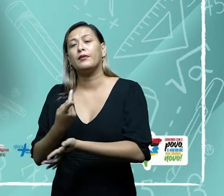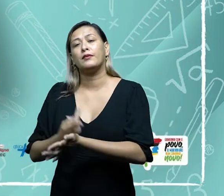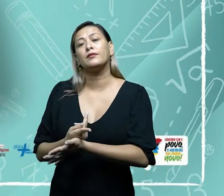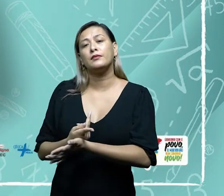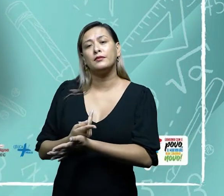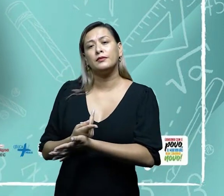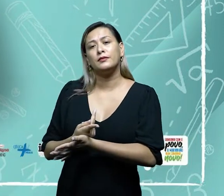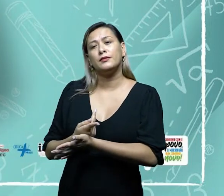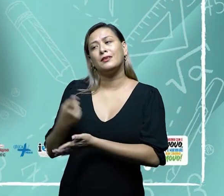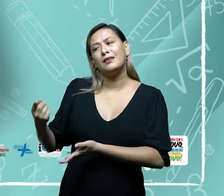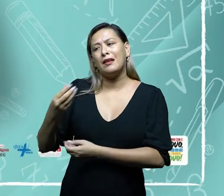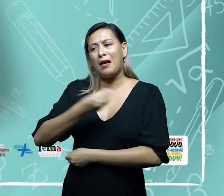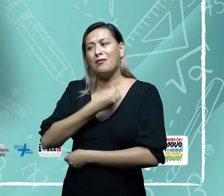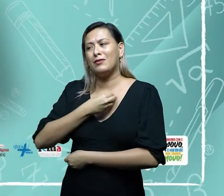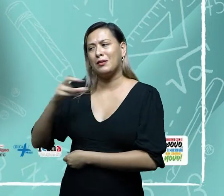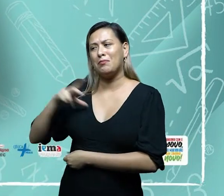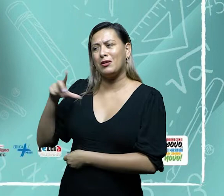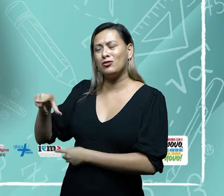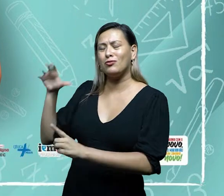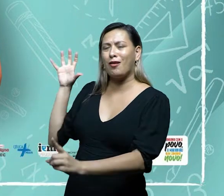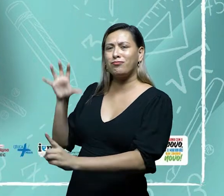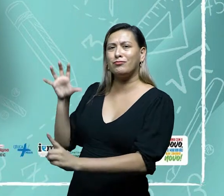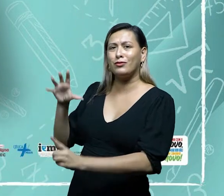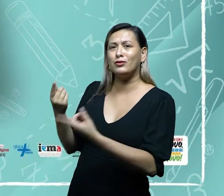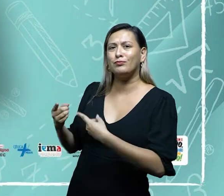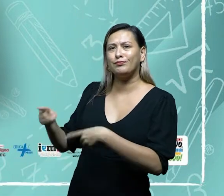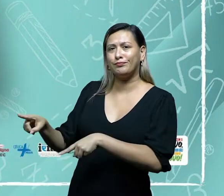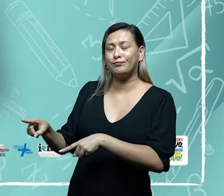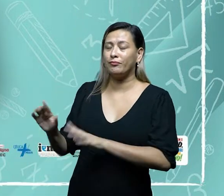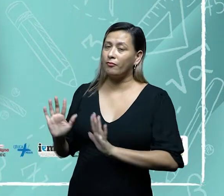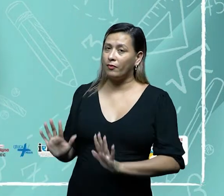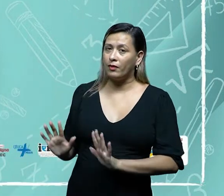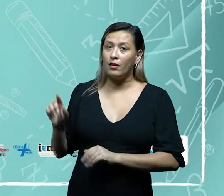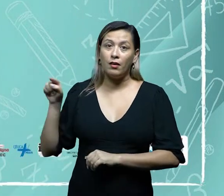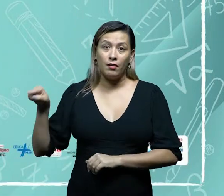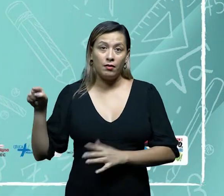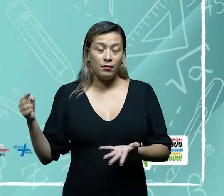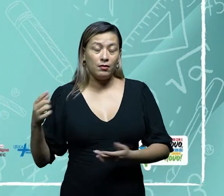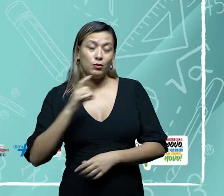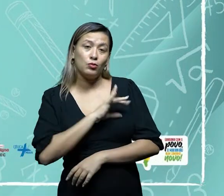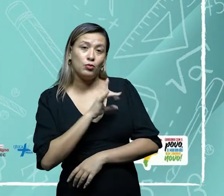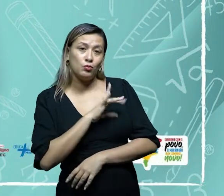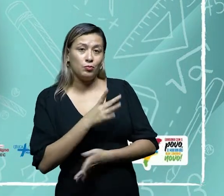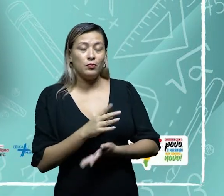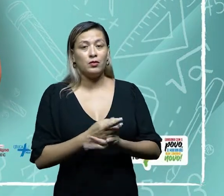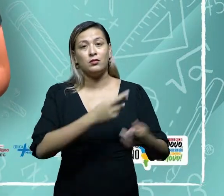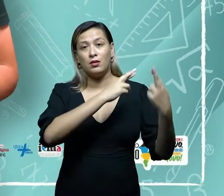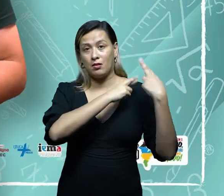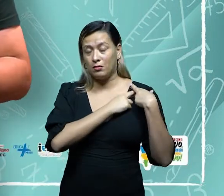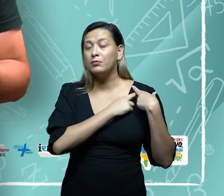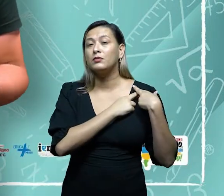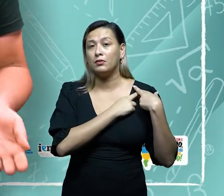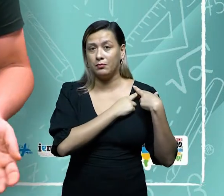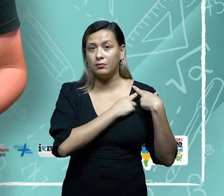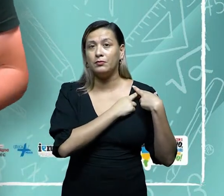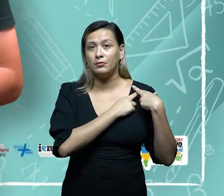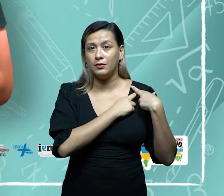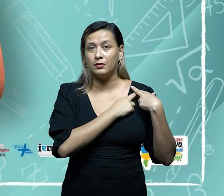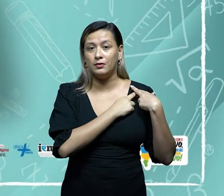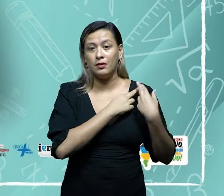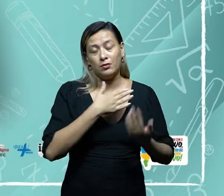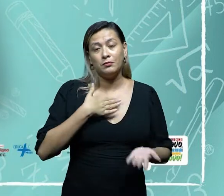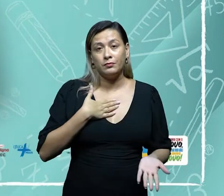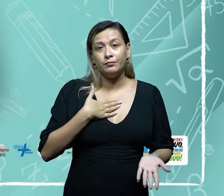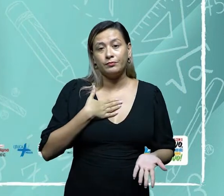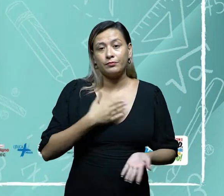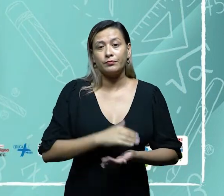e violei a vida privada dele. Então, pessoal, ele, com medo da minha responsabilização, porque, de fato, eu